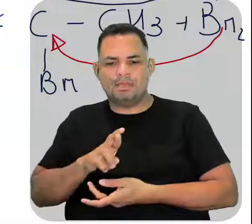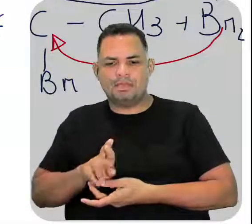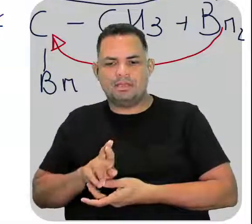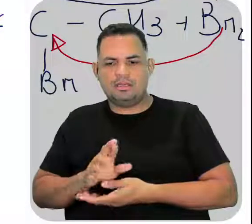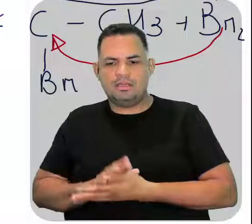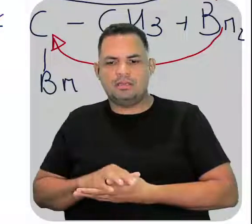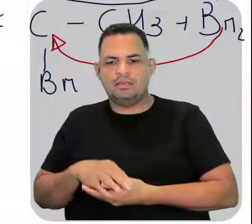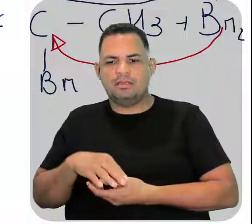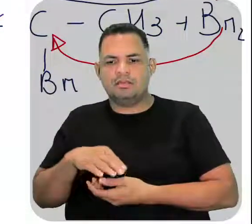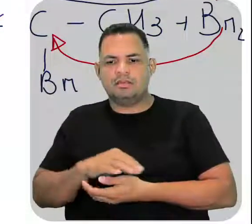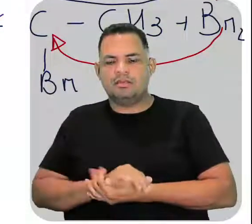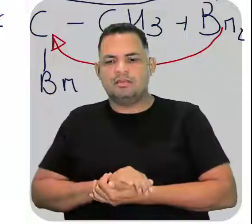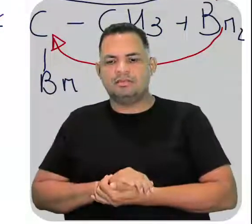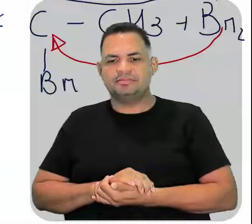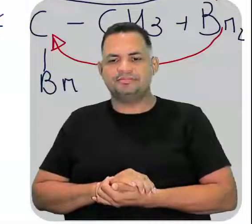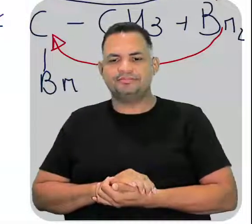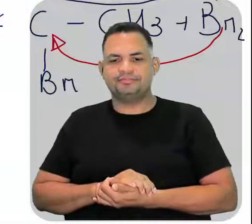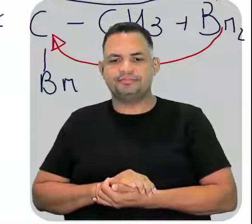e